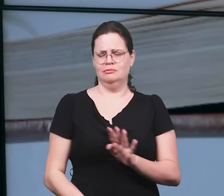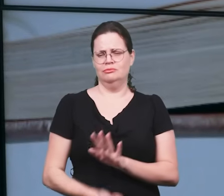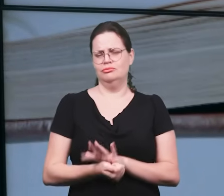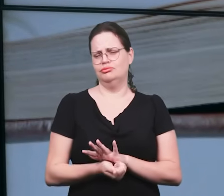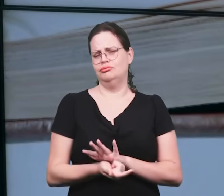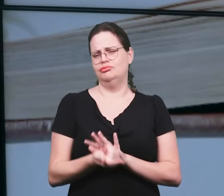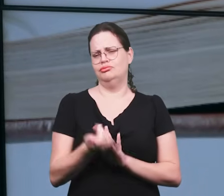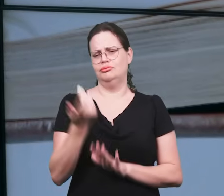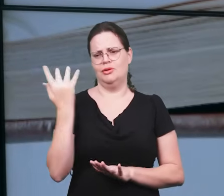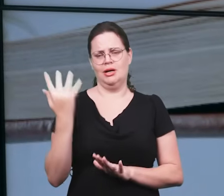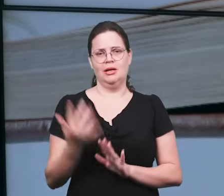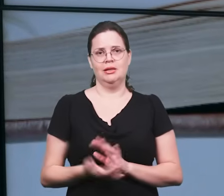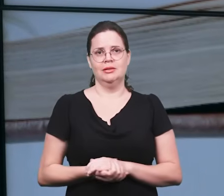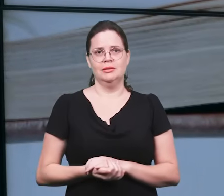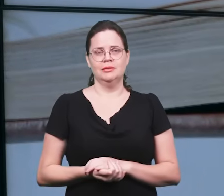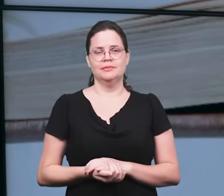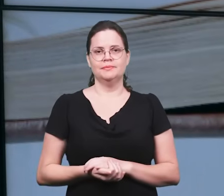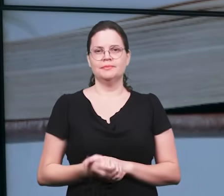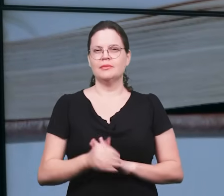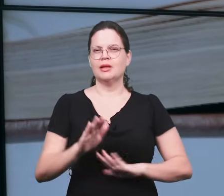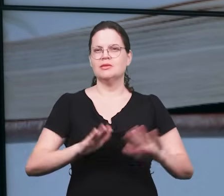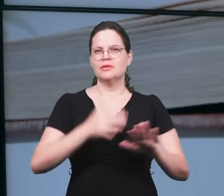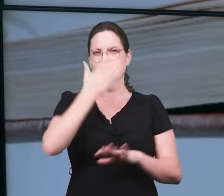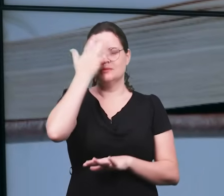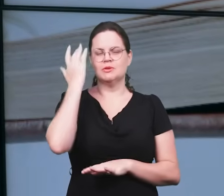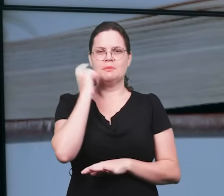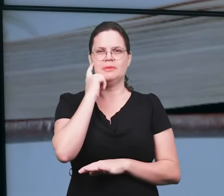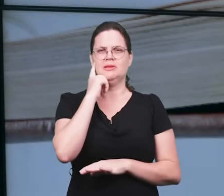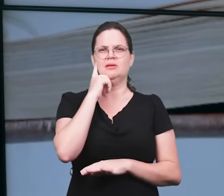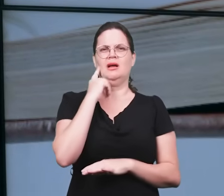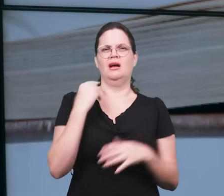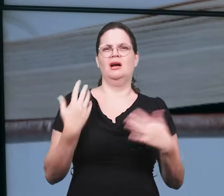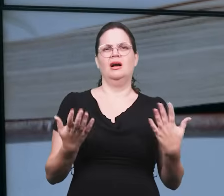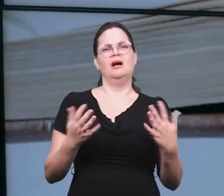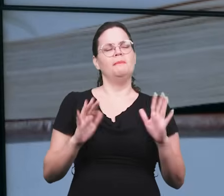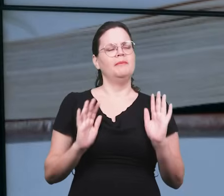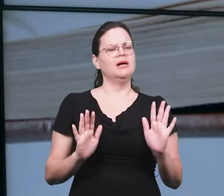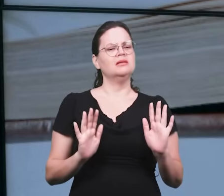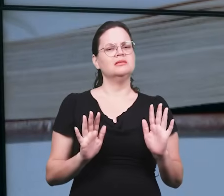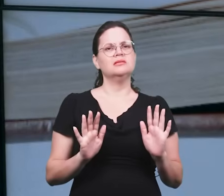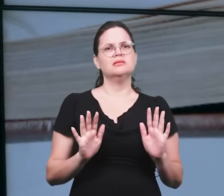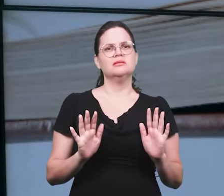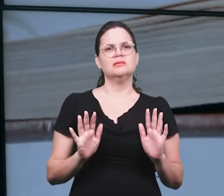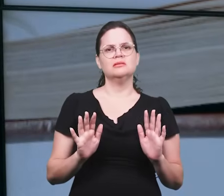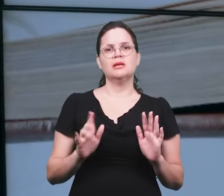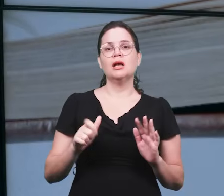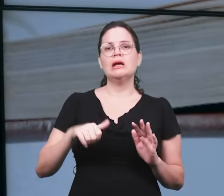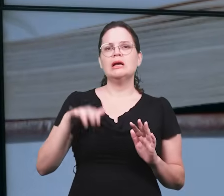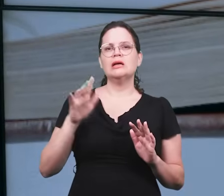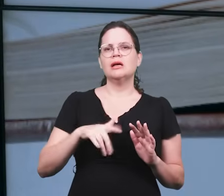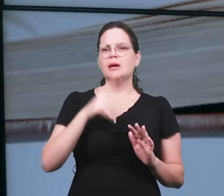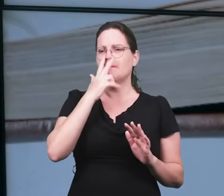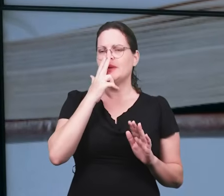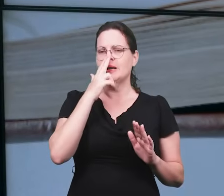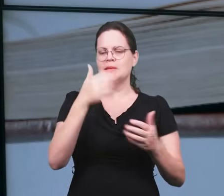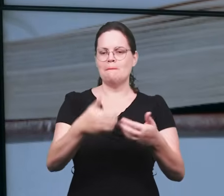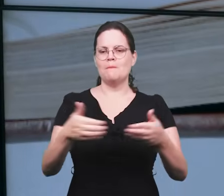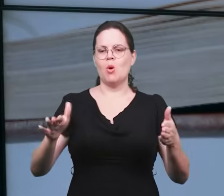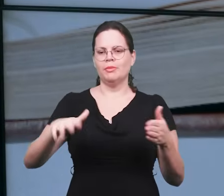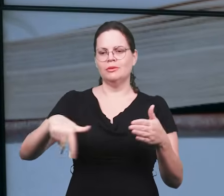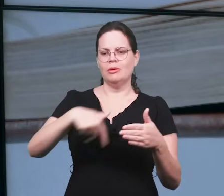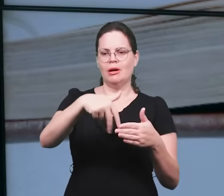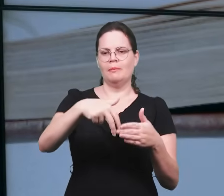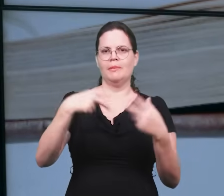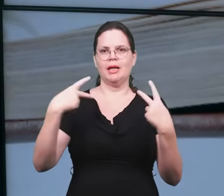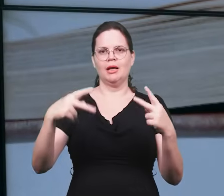muitas atividades, né? Às vezes as pessoas podem olhar e falar assim, mas normalmente quem assume o púlpito é